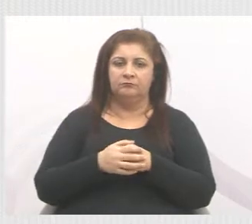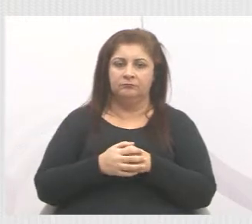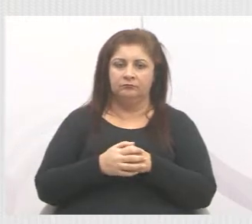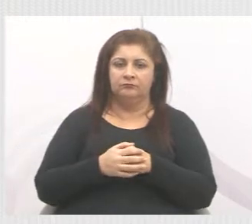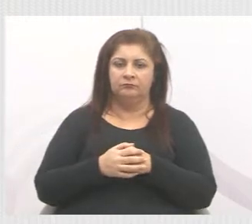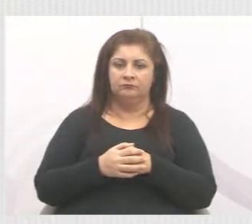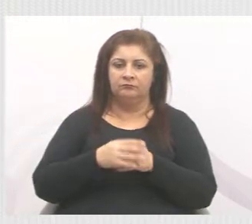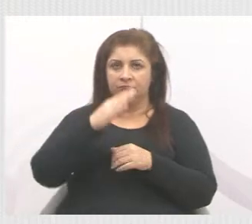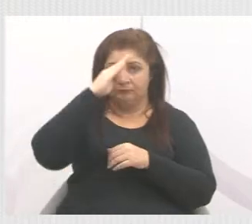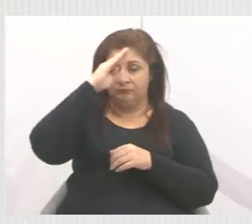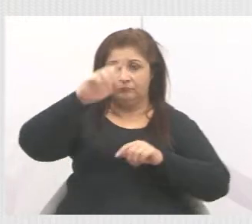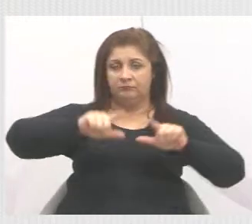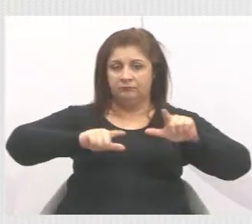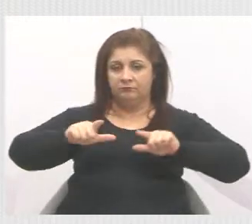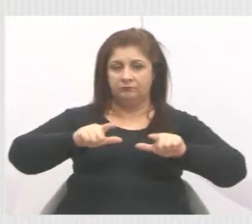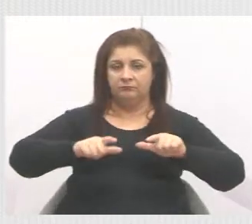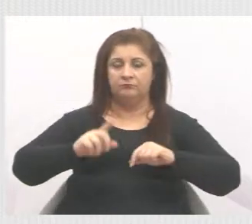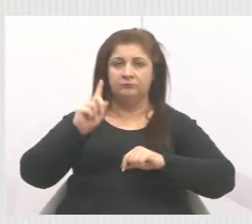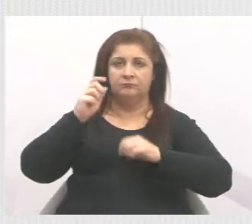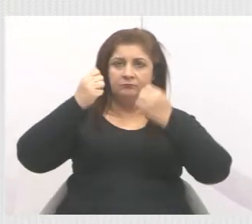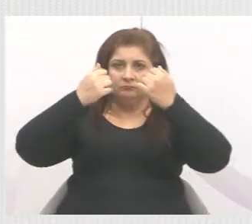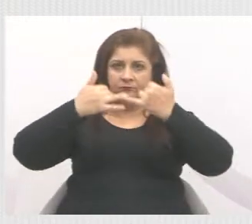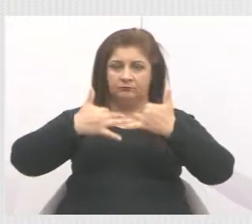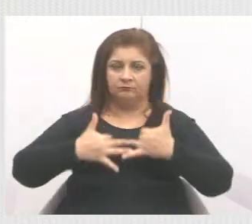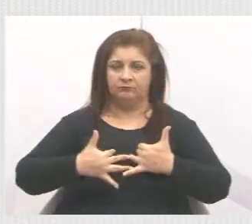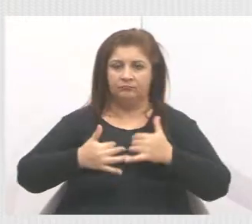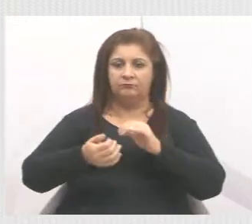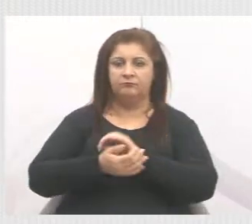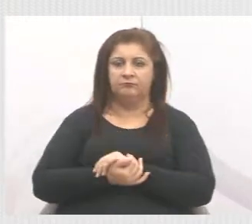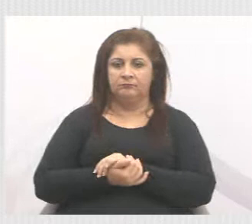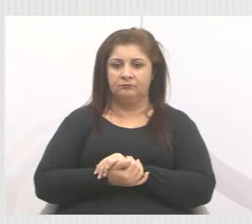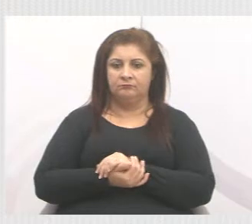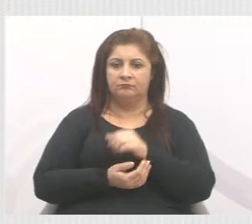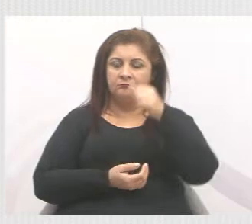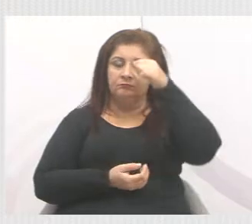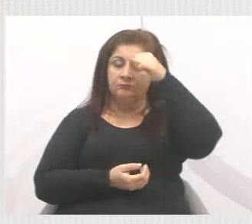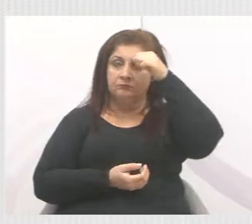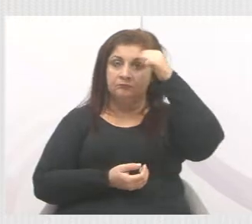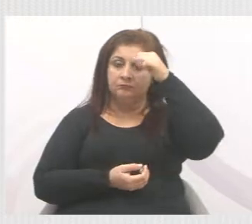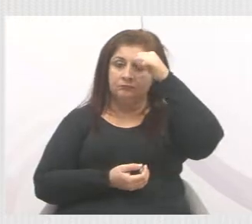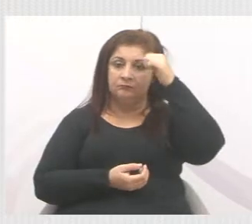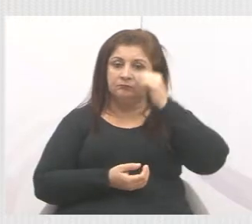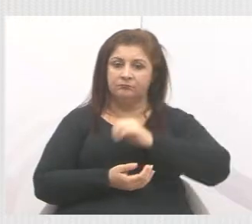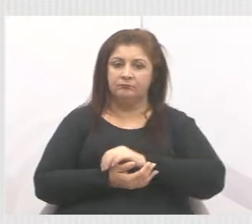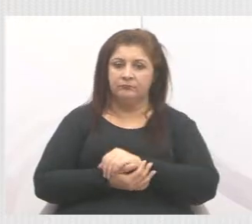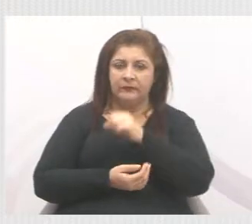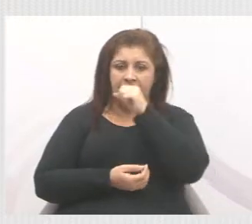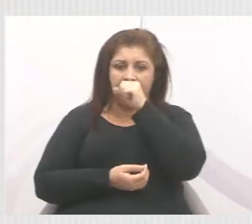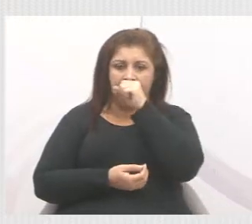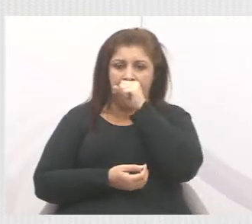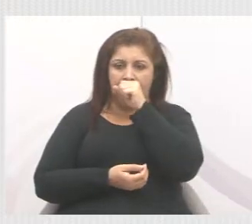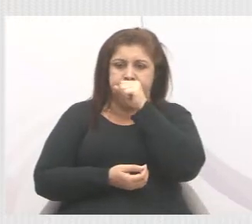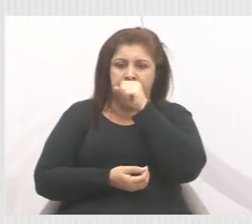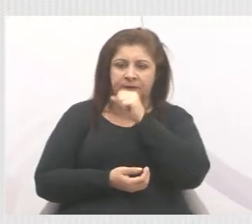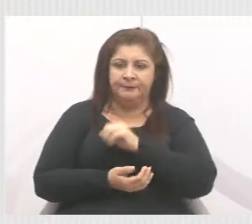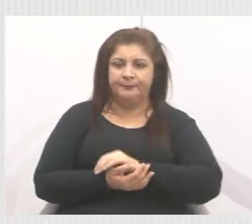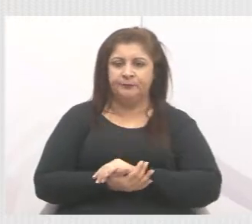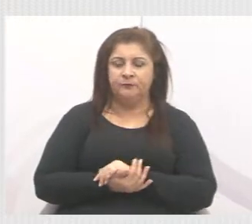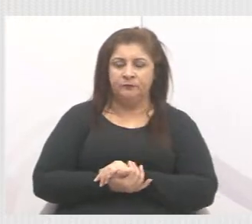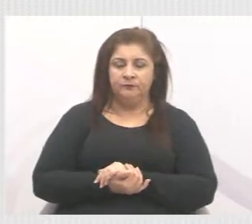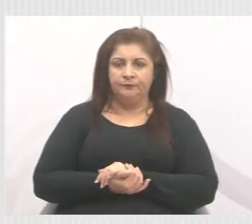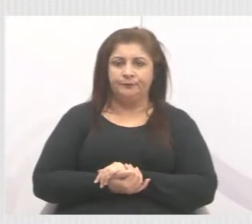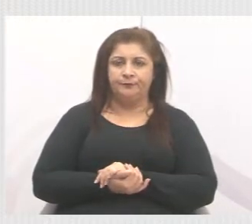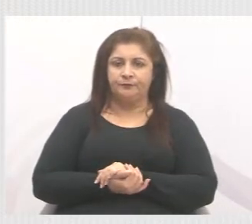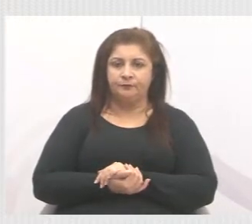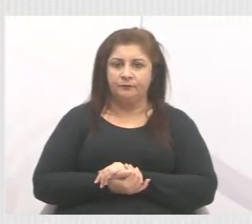a finalização da Olinda Mercadante e recap da Capitão Joaquim José de Macedo e Santa